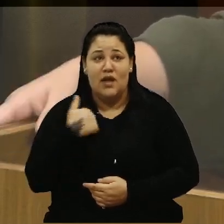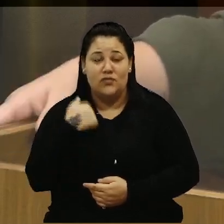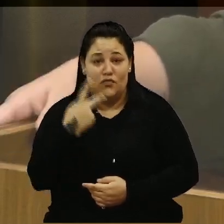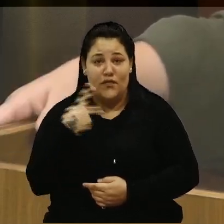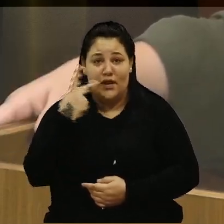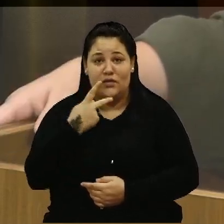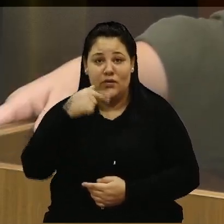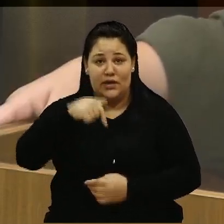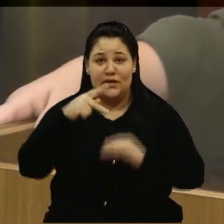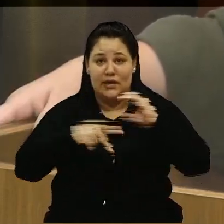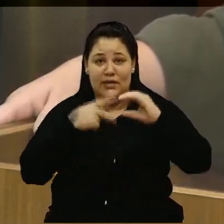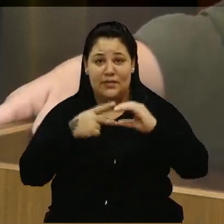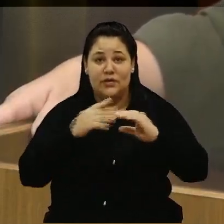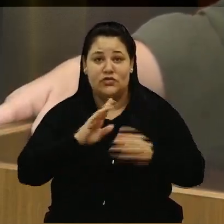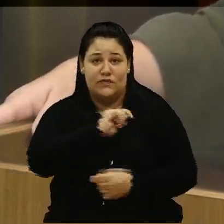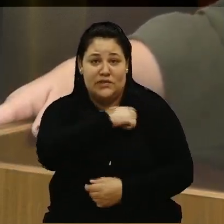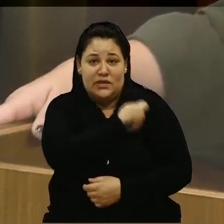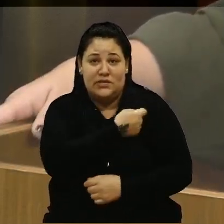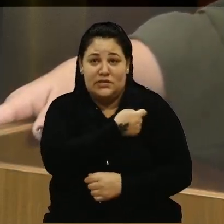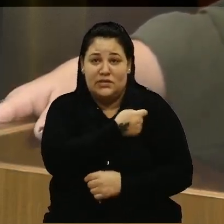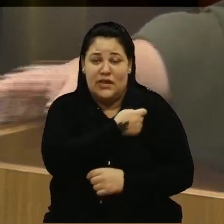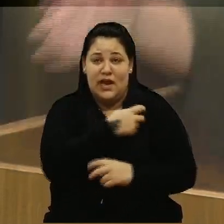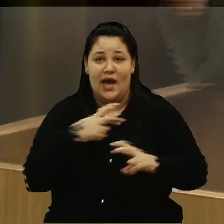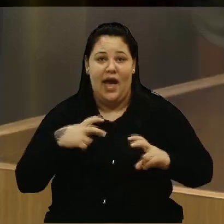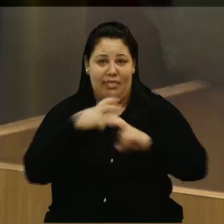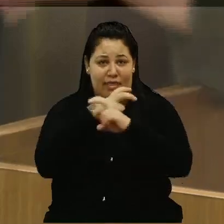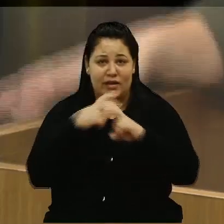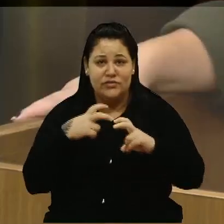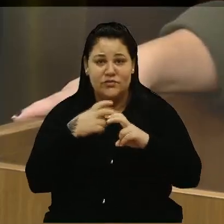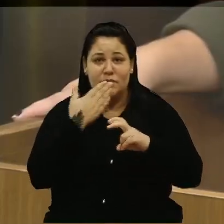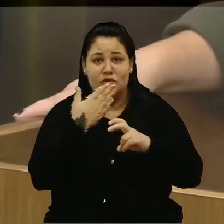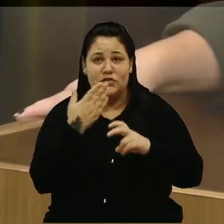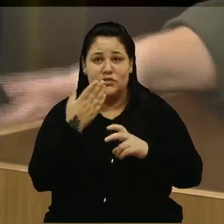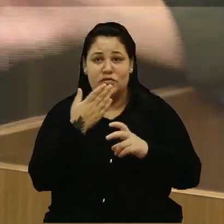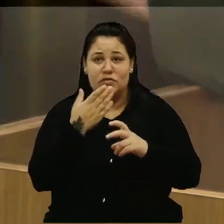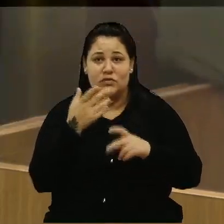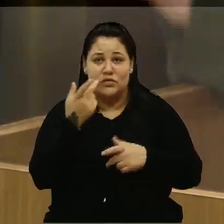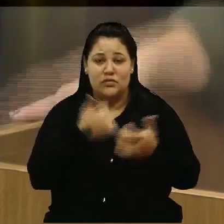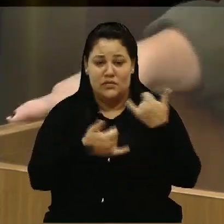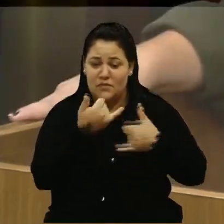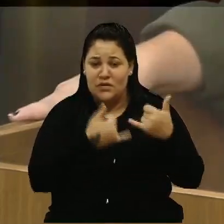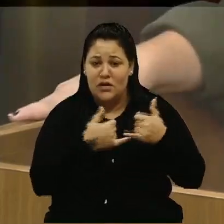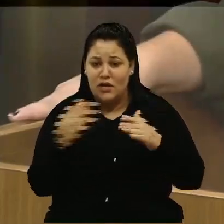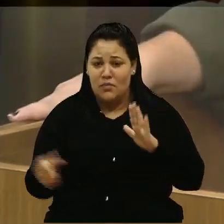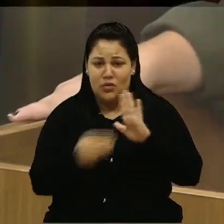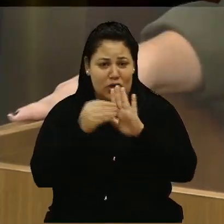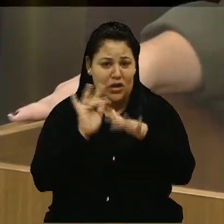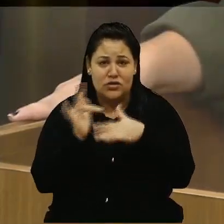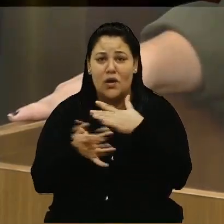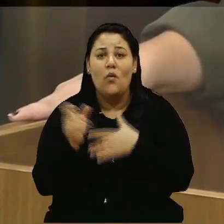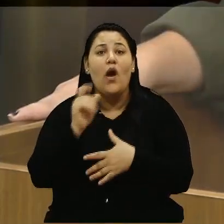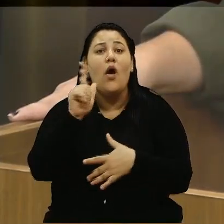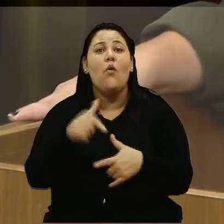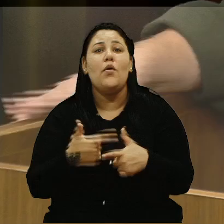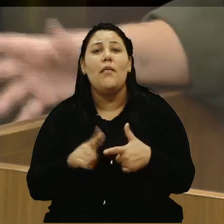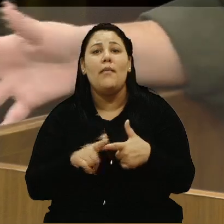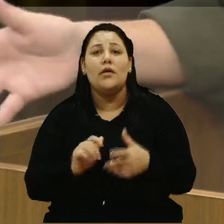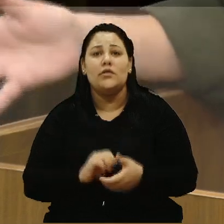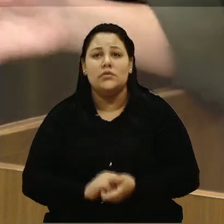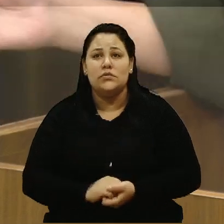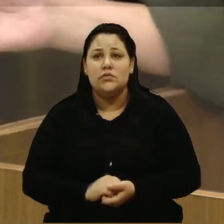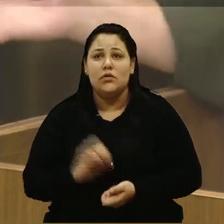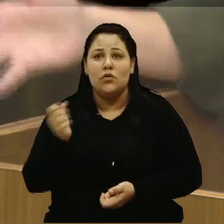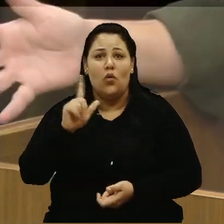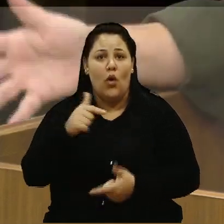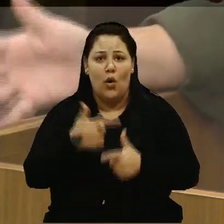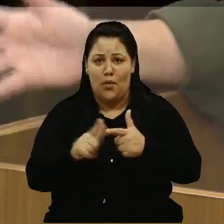casa, fui fiscalizar a Praça Dante a pedido das pessoas e postei na rede social. Qual que é o problema, gente? Qual que é o problema?